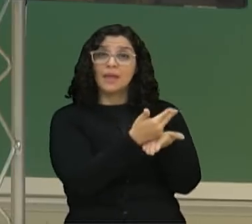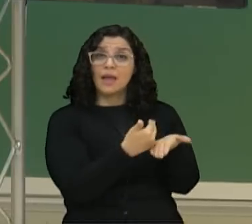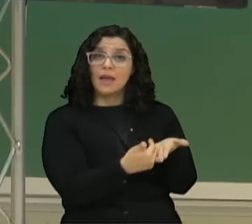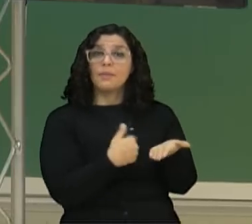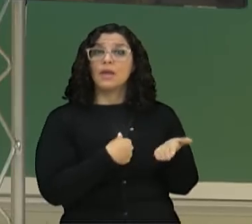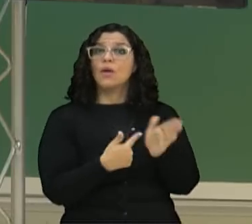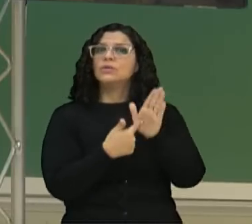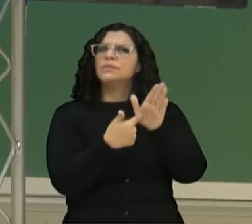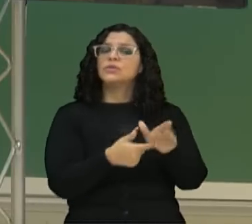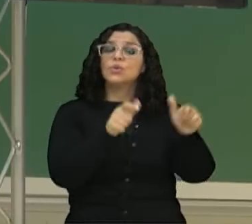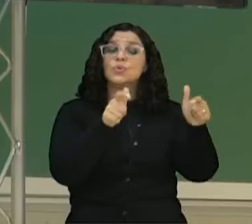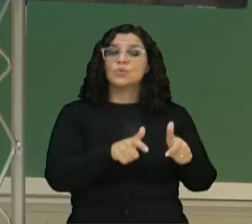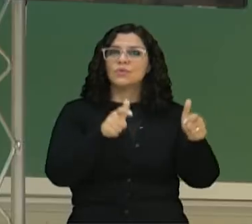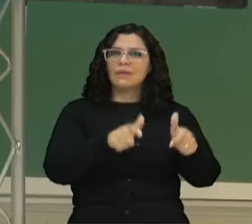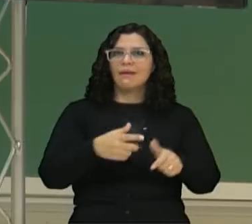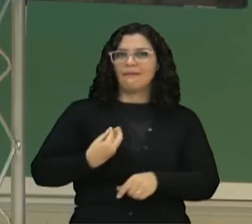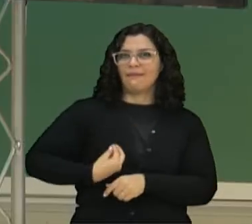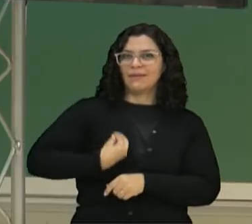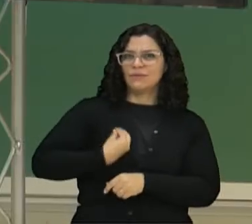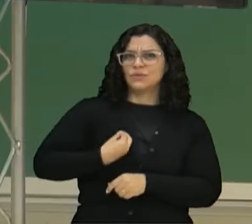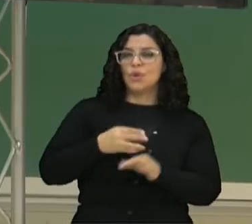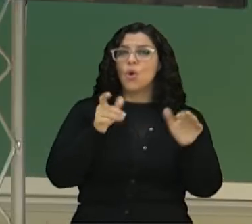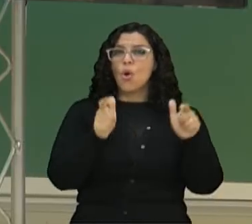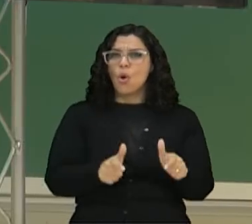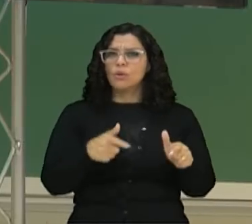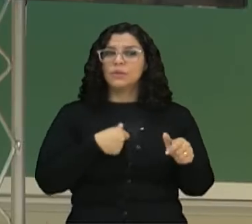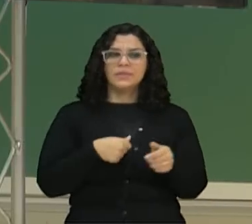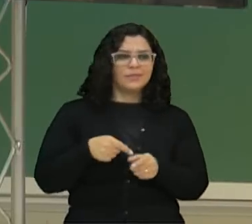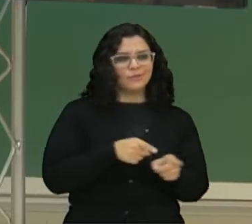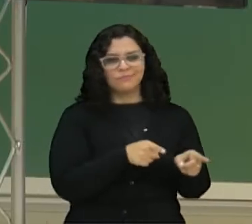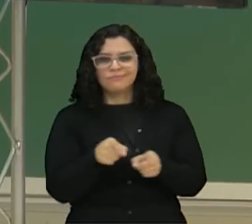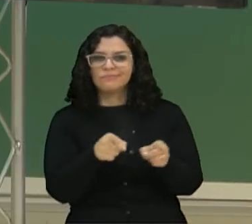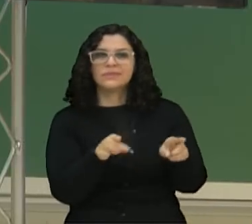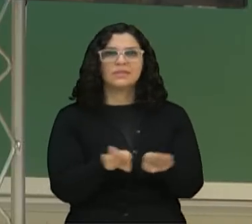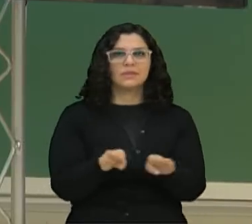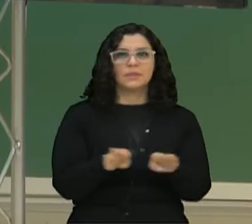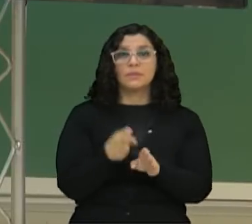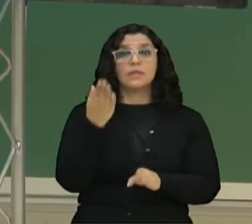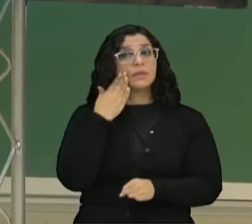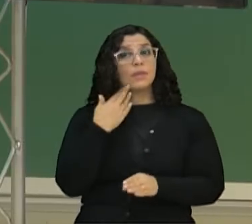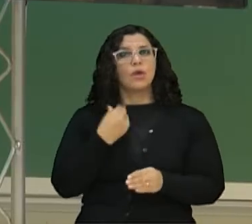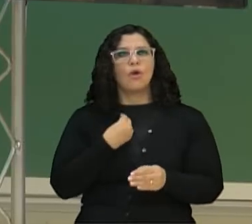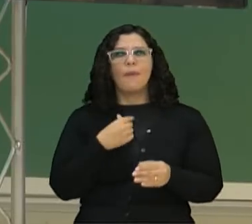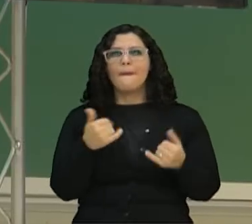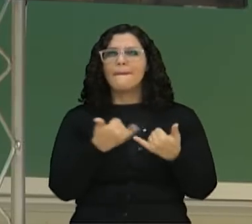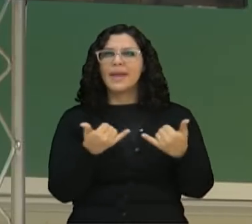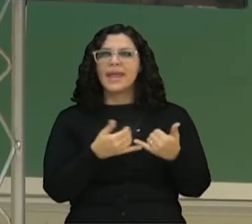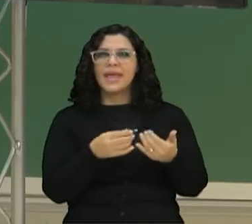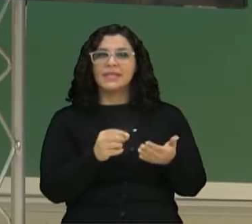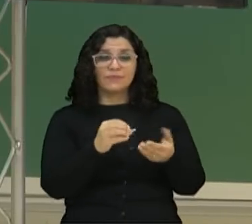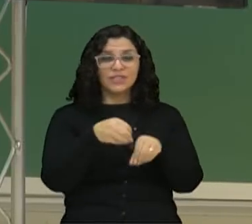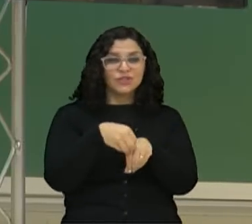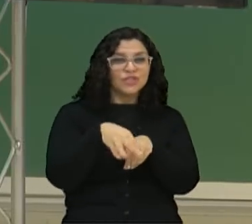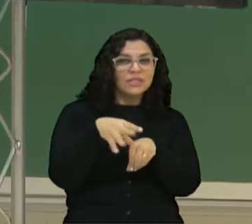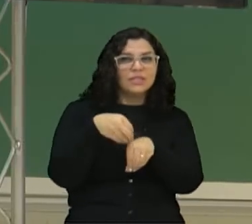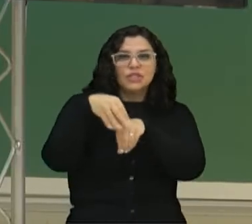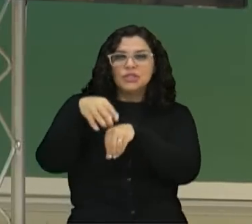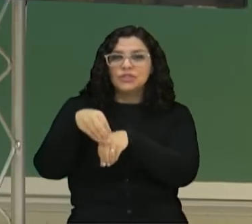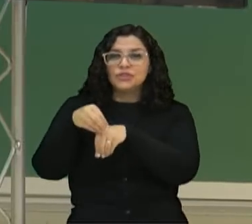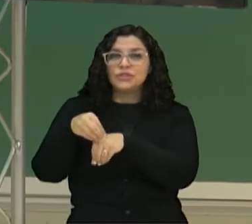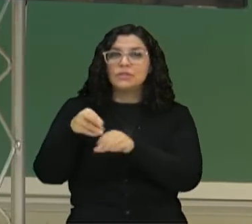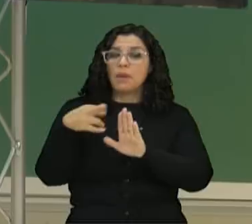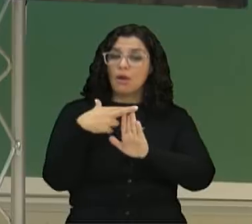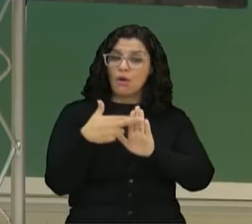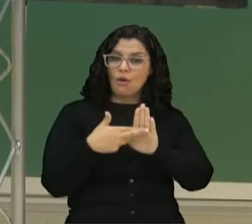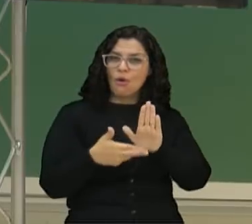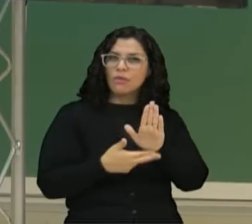onde está ali localizado, né? Os pontos onde a gente vai ter que percorrer, vai trazer algumas pistas de como vai ser o roteiro,